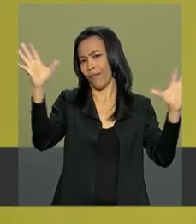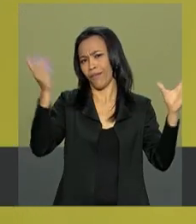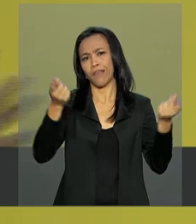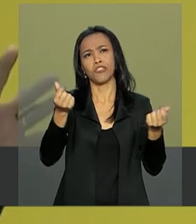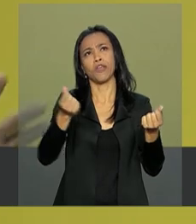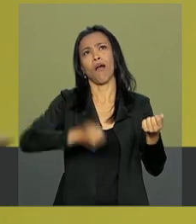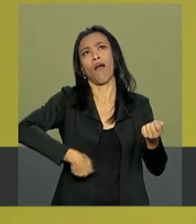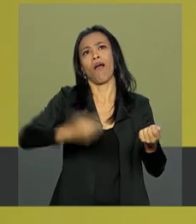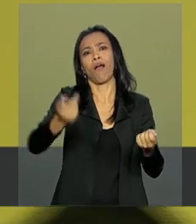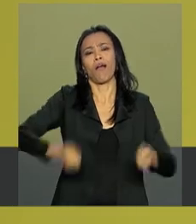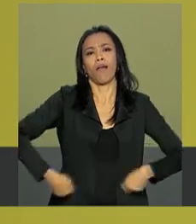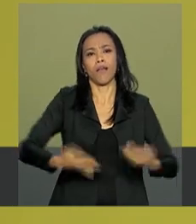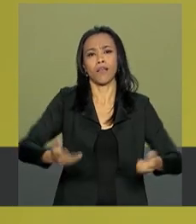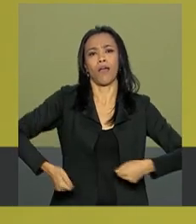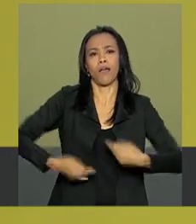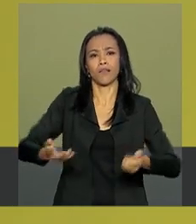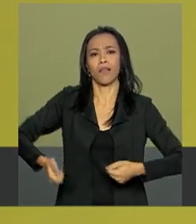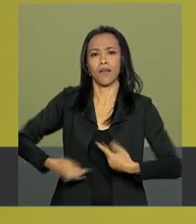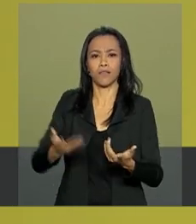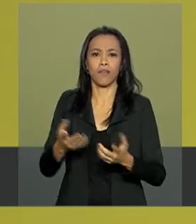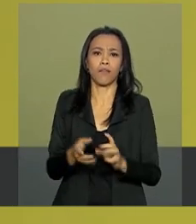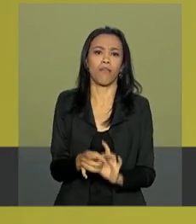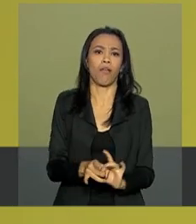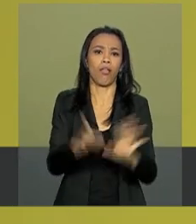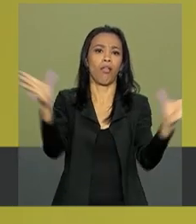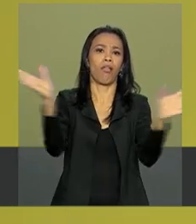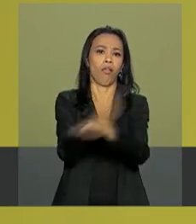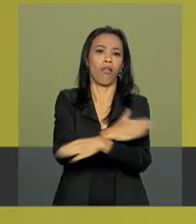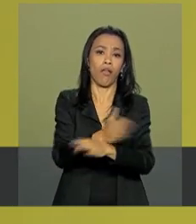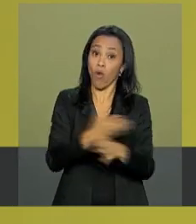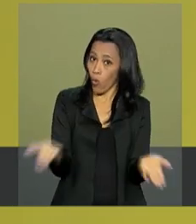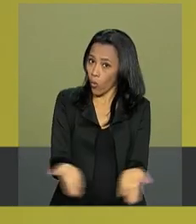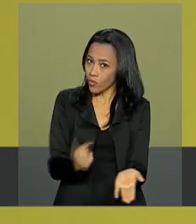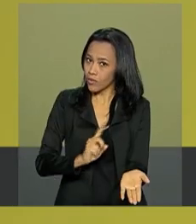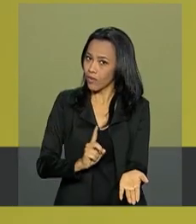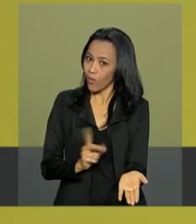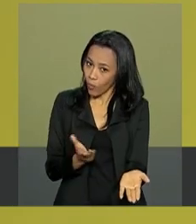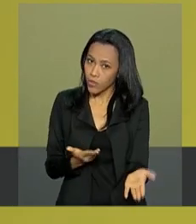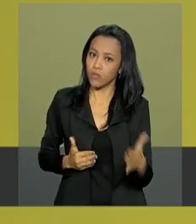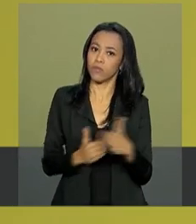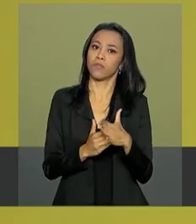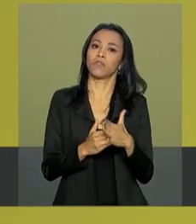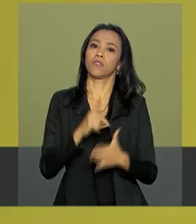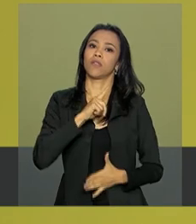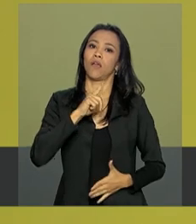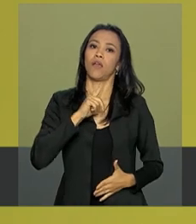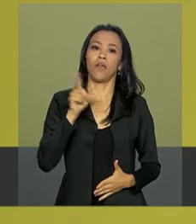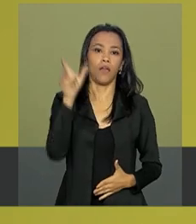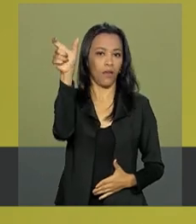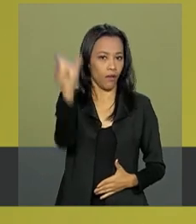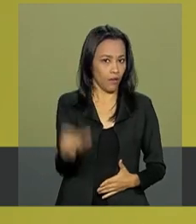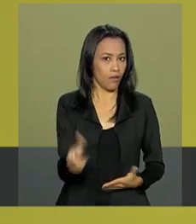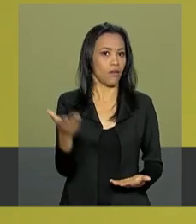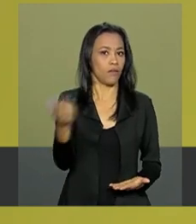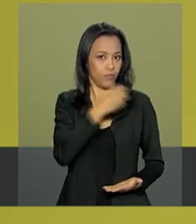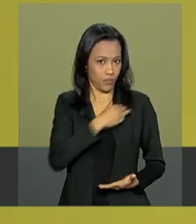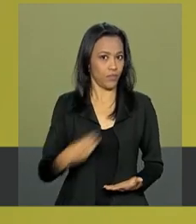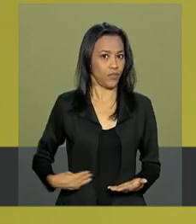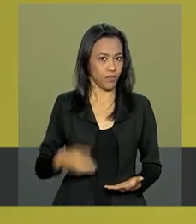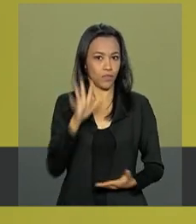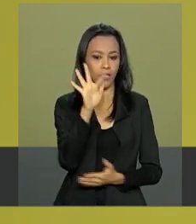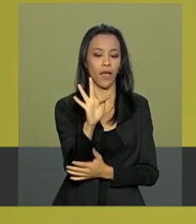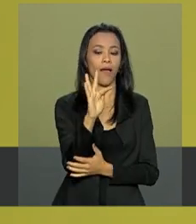quisesse. Hoje, ele tem que controlar os gastos e, muito legitimamente, todos os interessados em créditos e